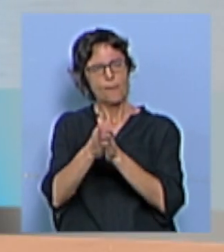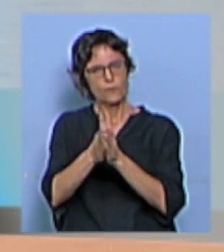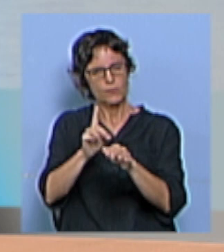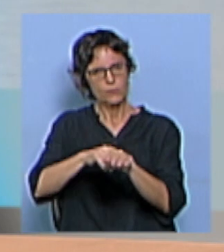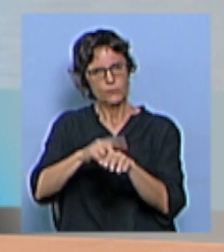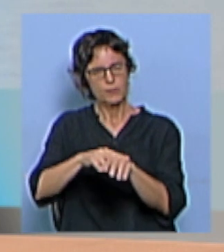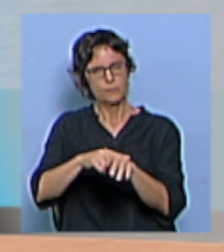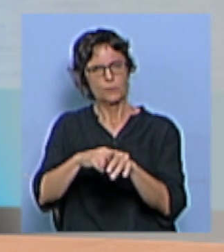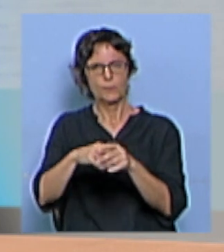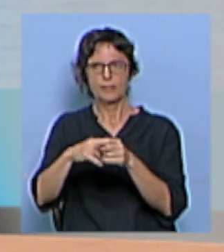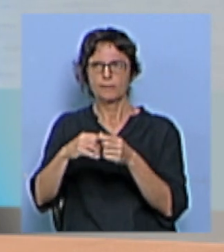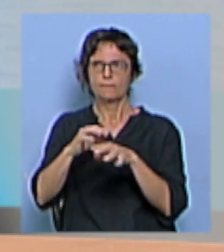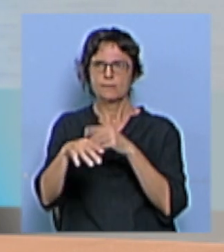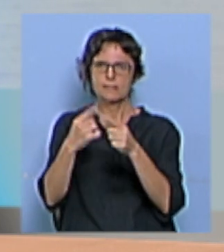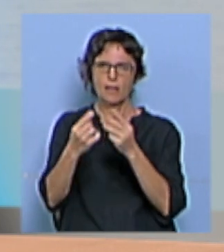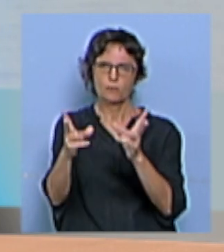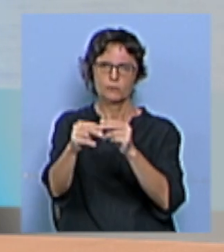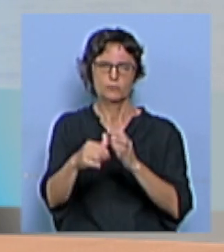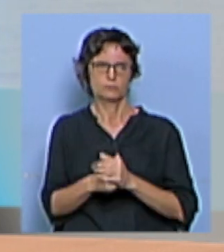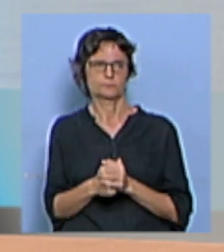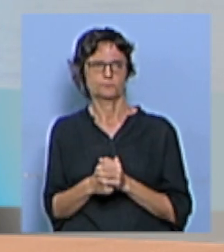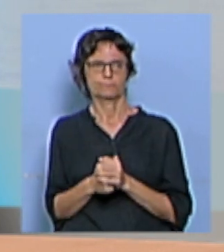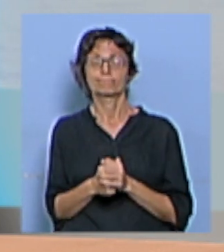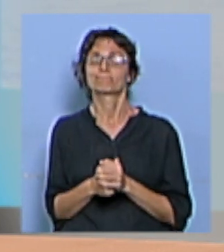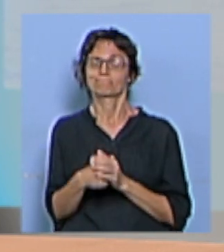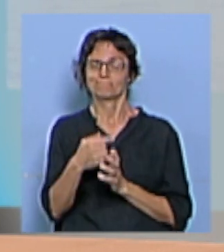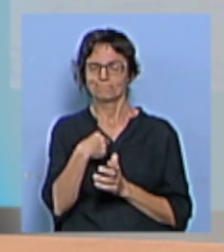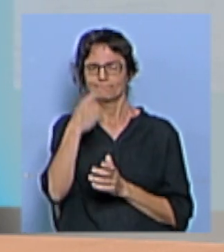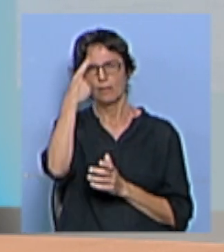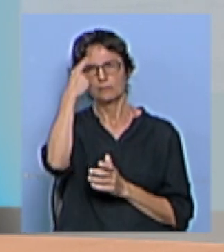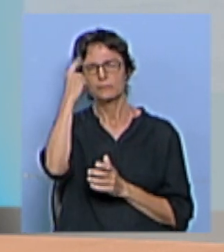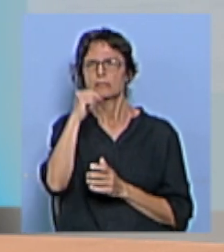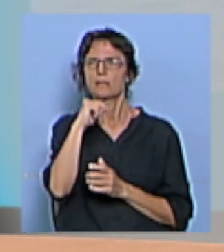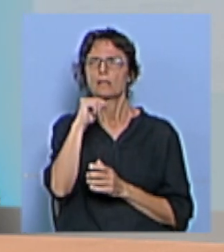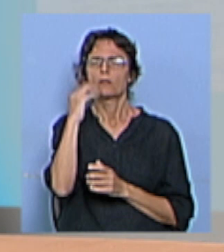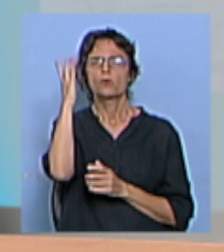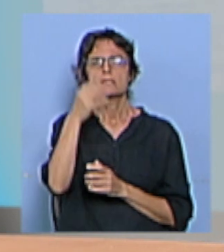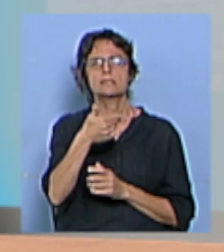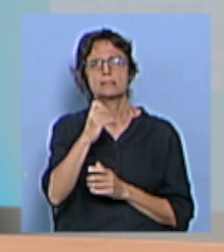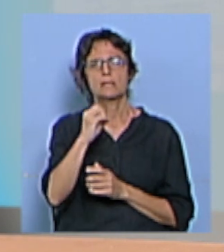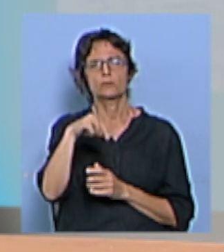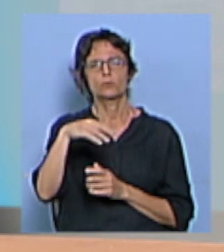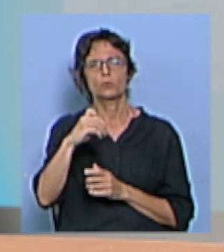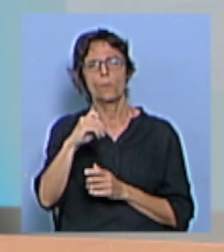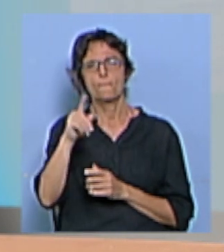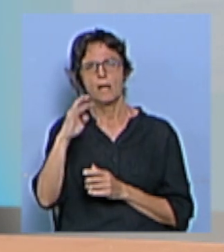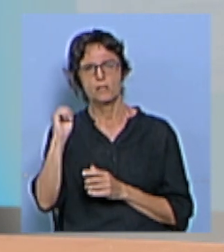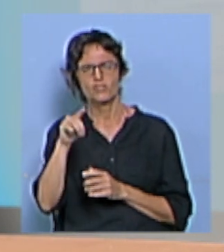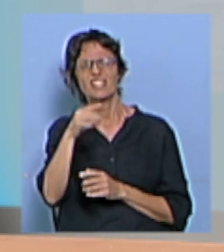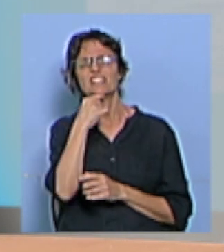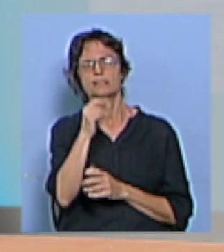pensamento de São Tomás. São Tomás é um teólogo medieval, o autor da Suma Teologia. Ele diz o que ele chama o